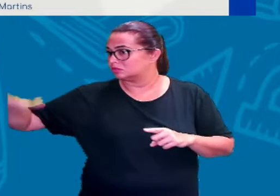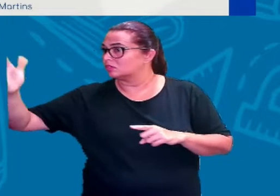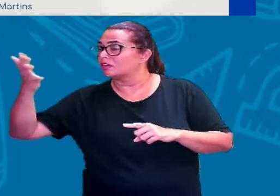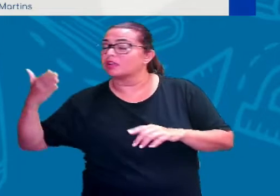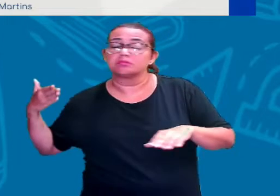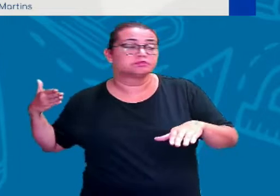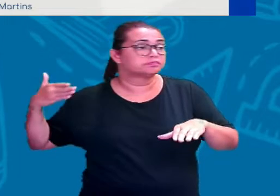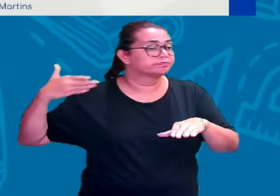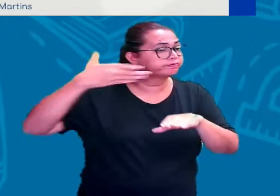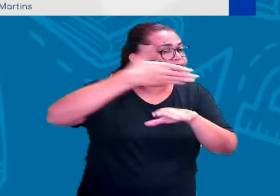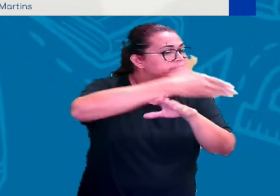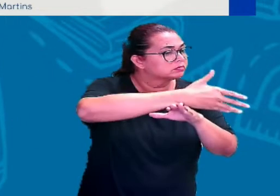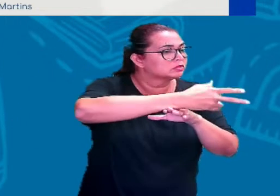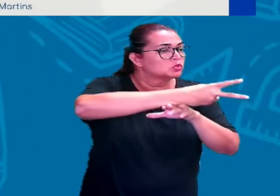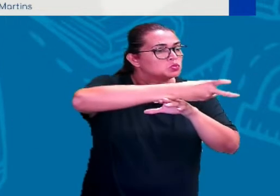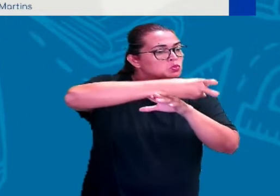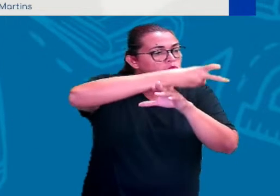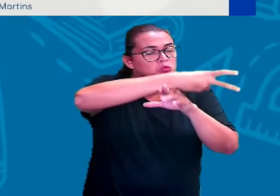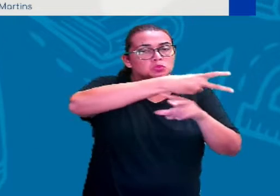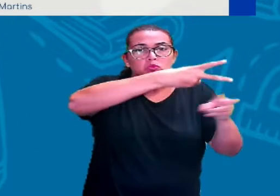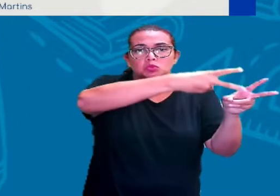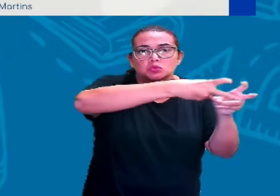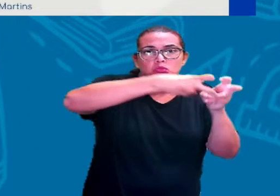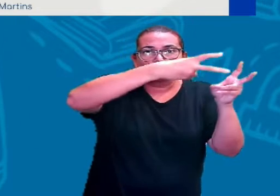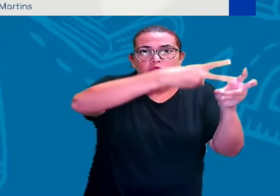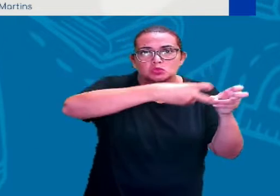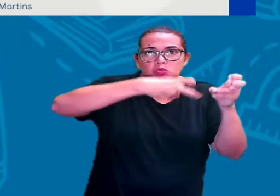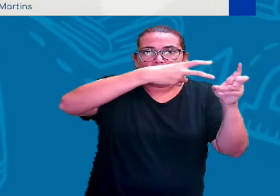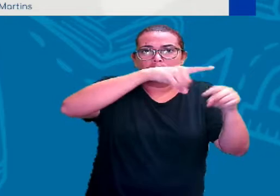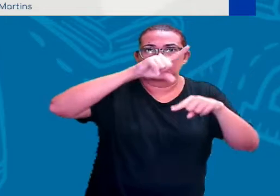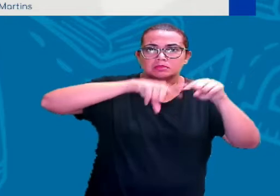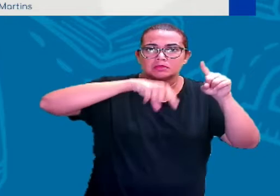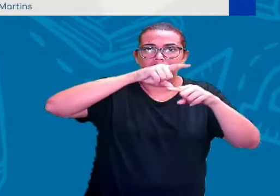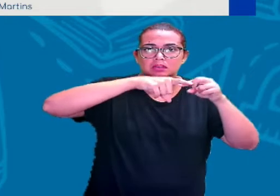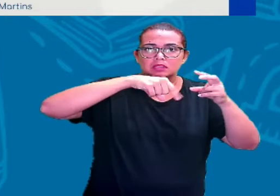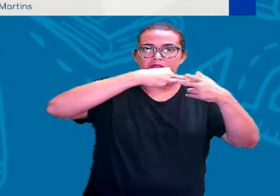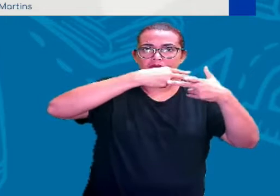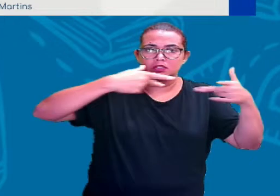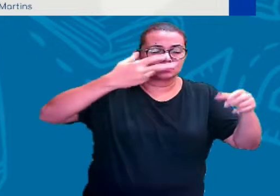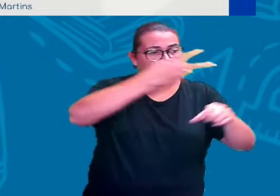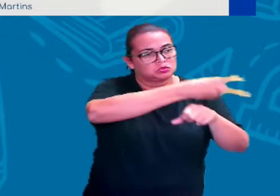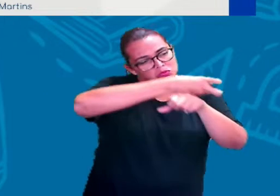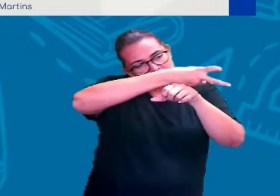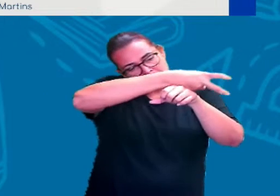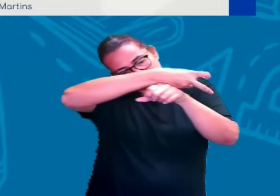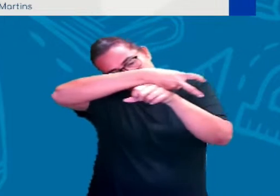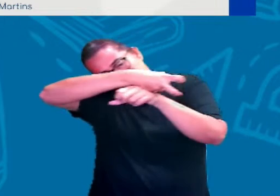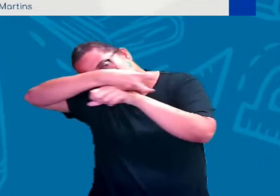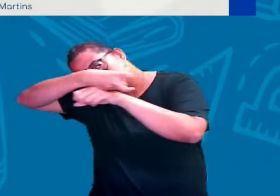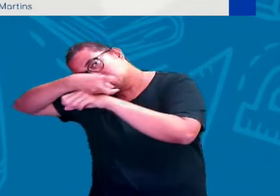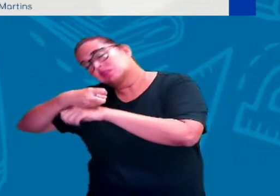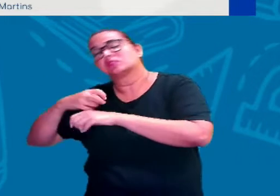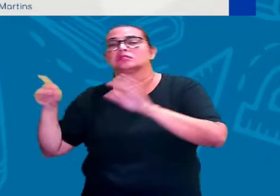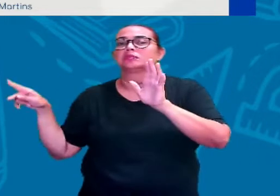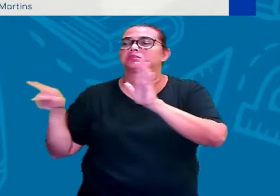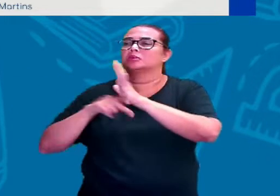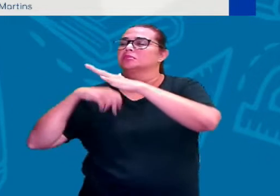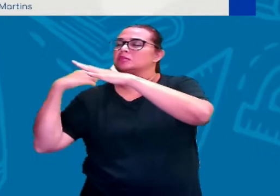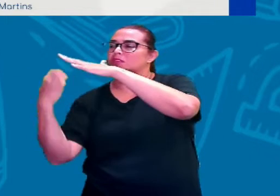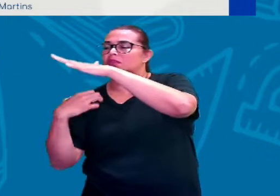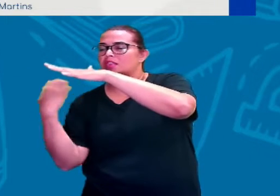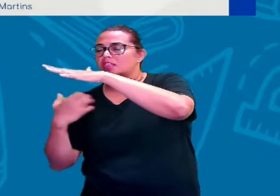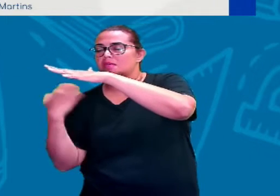terras, explorar esses recursos em benefício de si próprio, né? De empresas privadas que